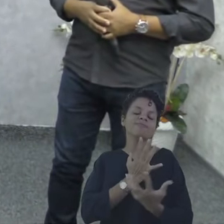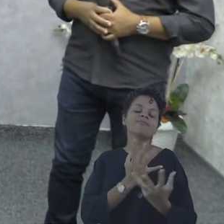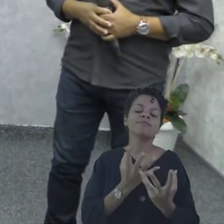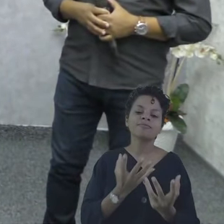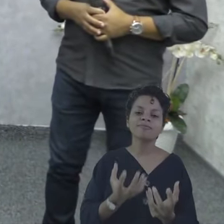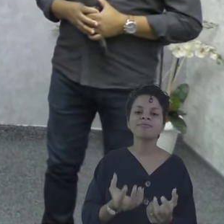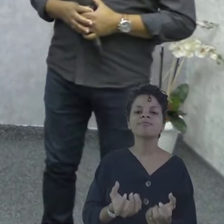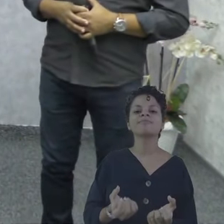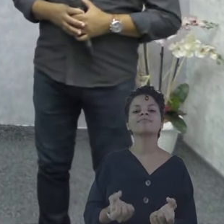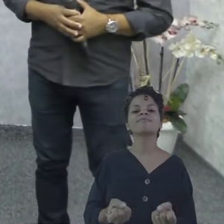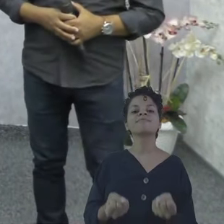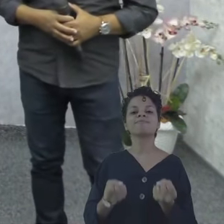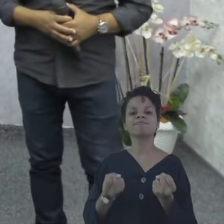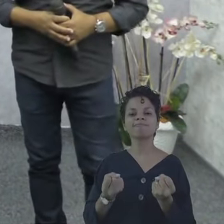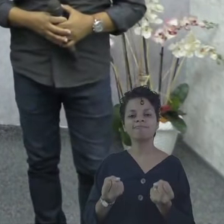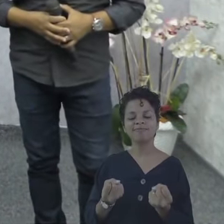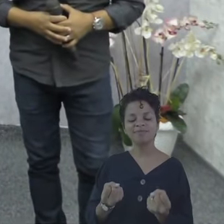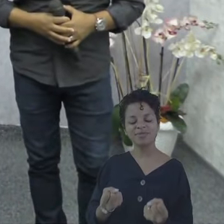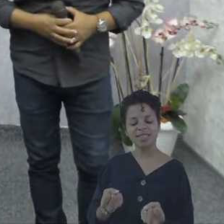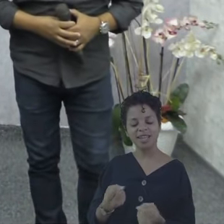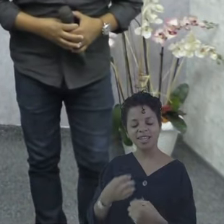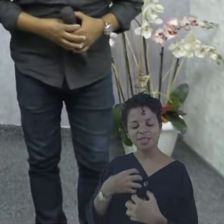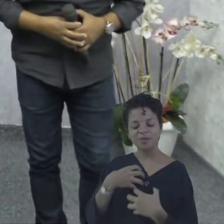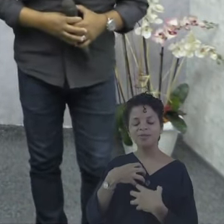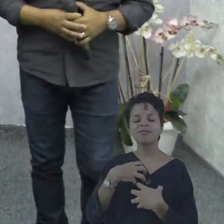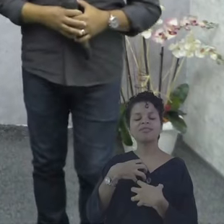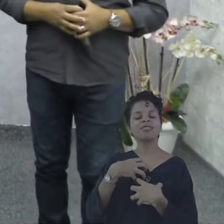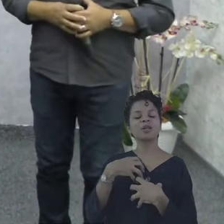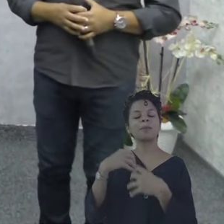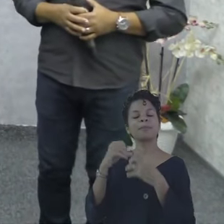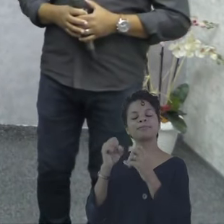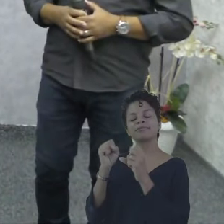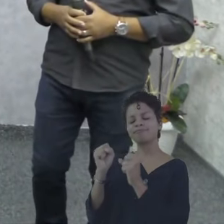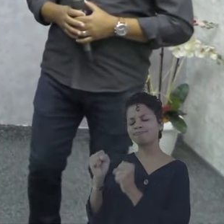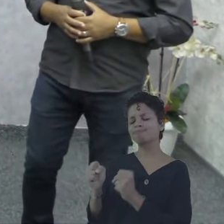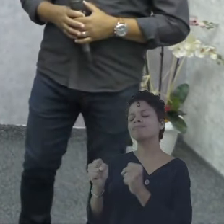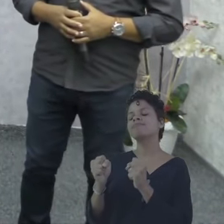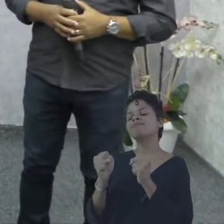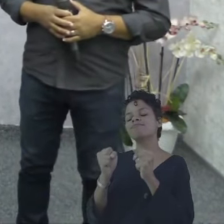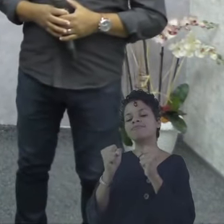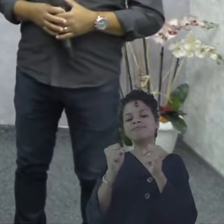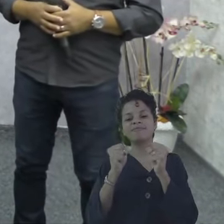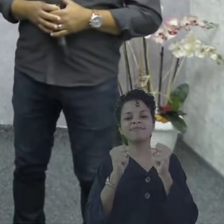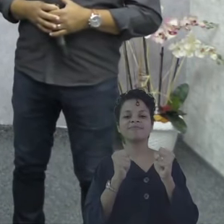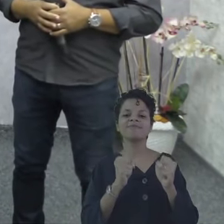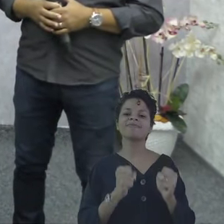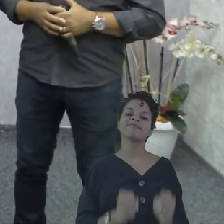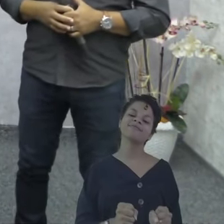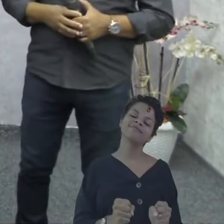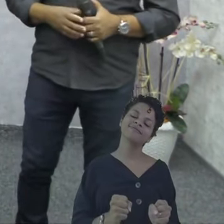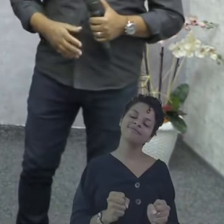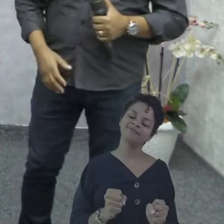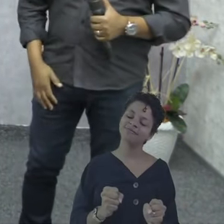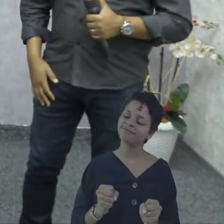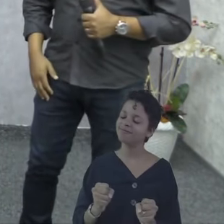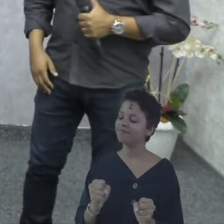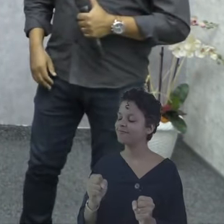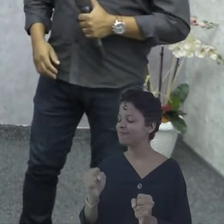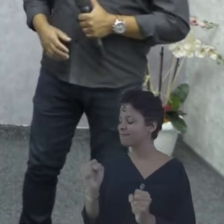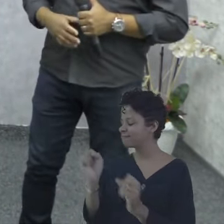coração, eu senti o teu poder.